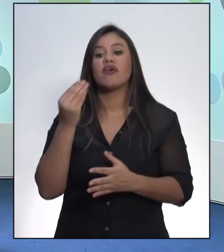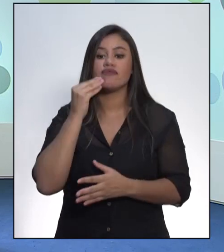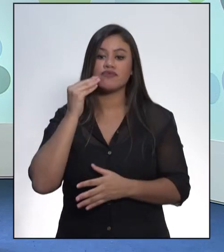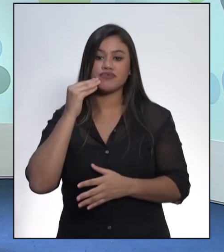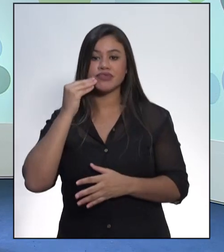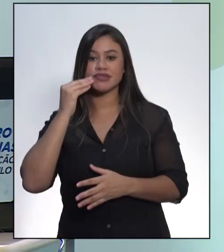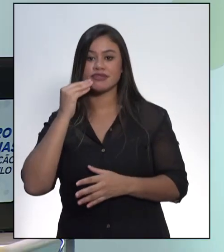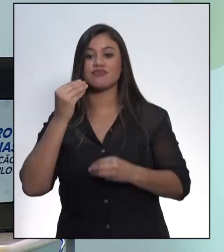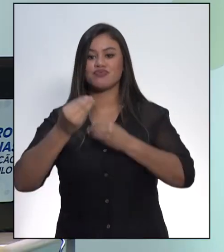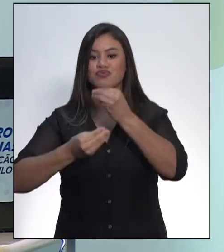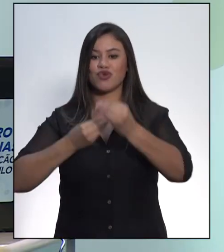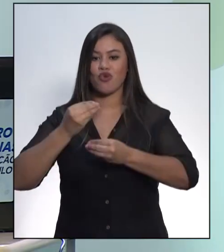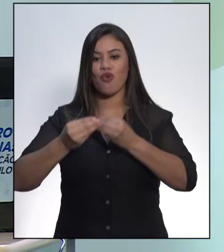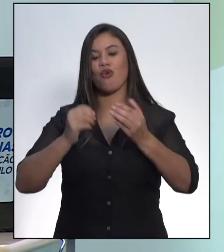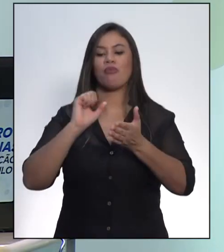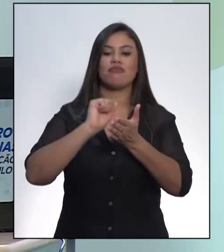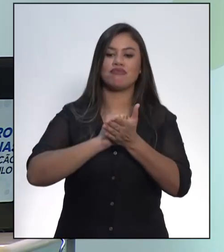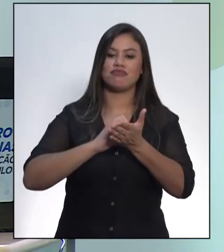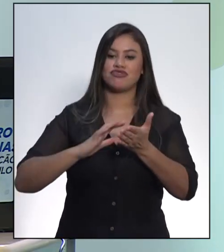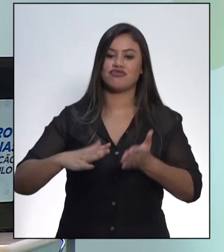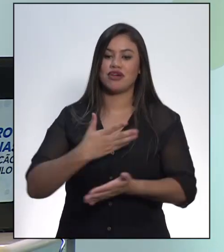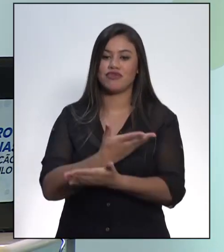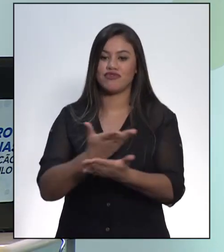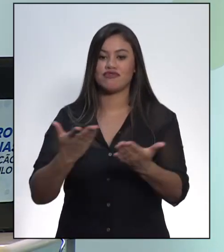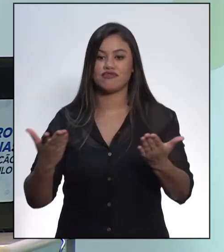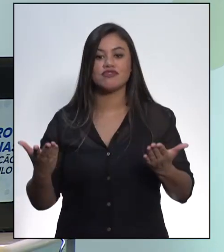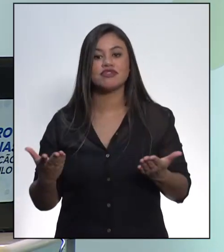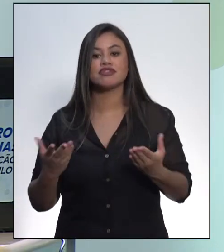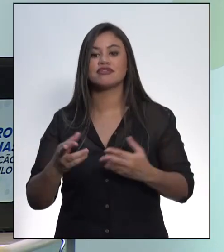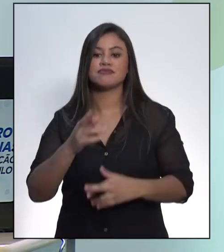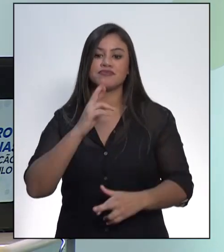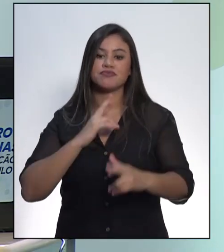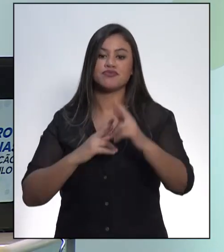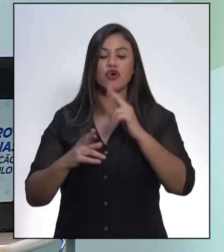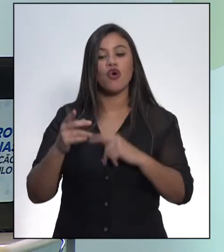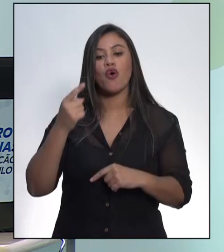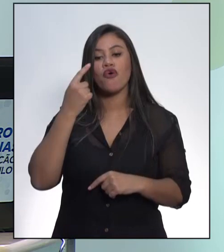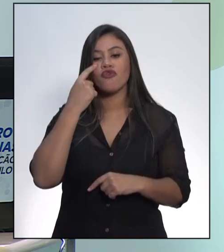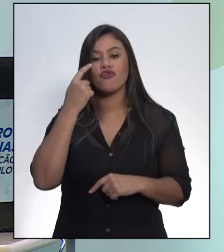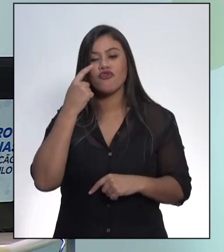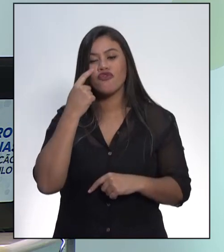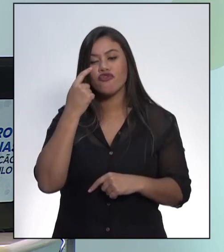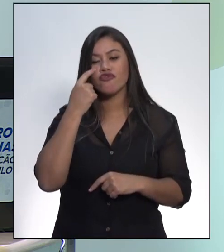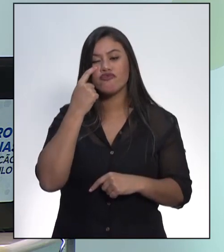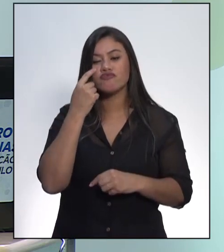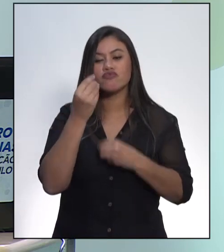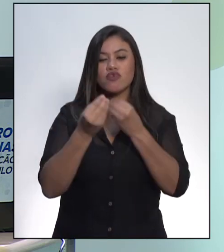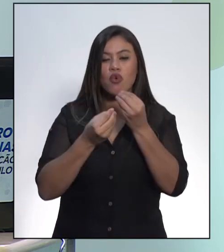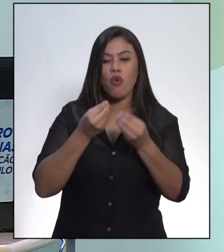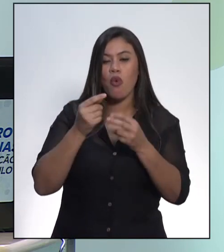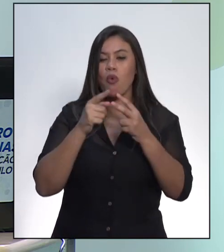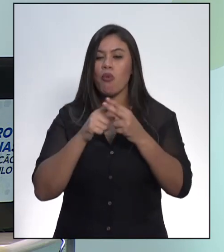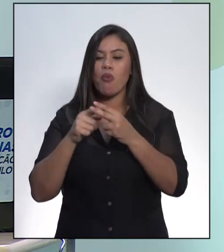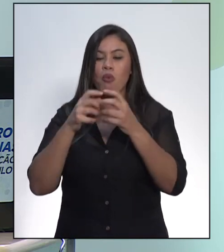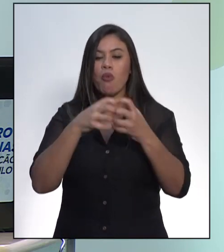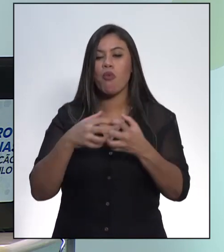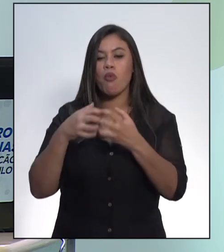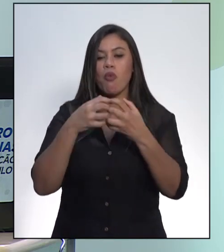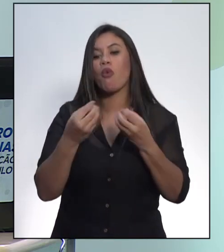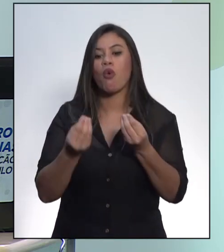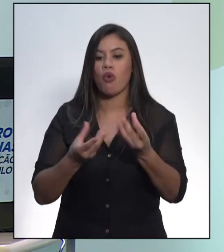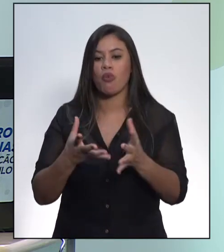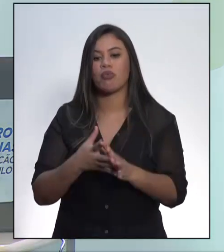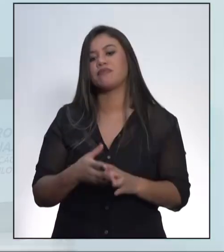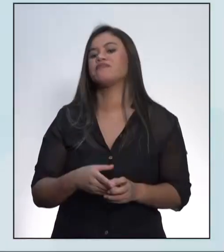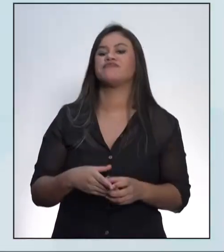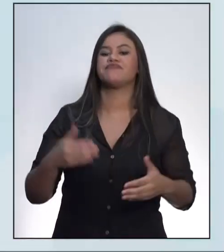nessa atividade vocês vão encontrar passo a passo para vocês enxergarem como que funciona a somatória. Então, na tela de vocês